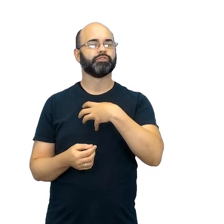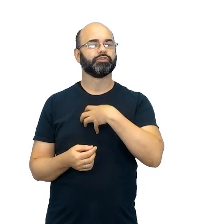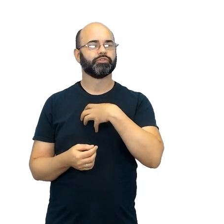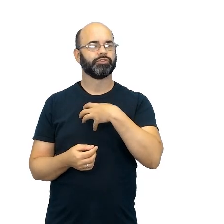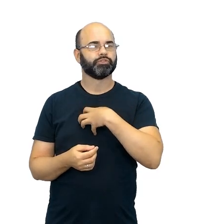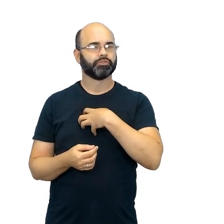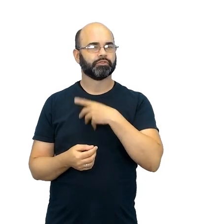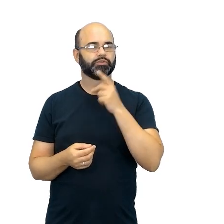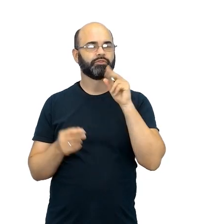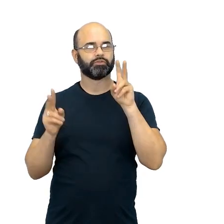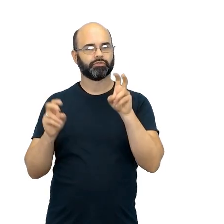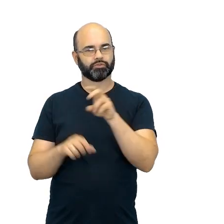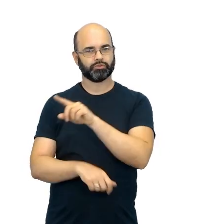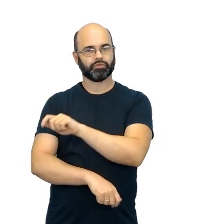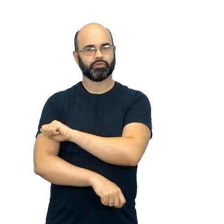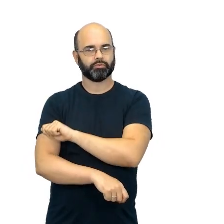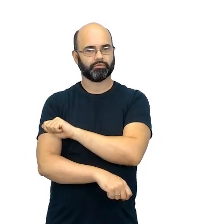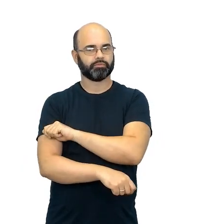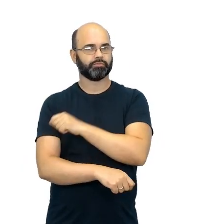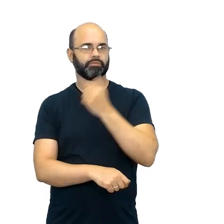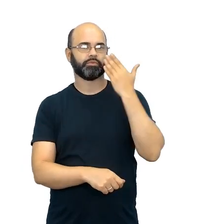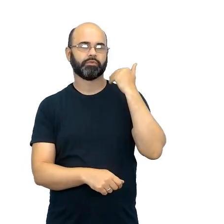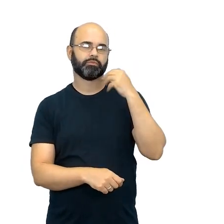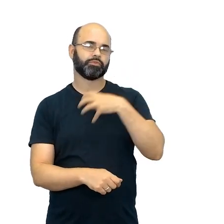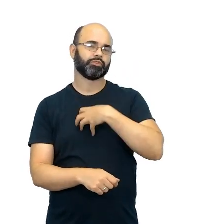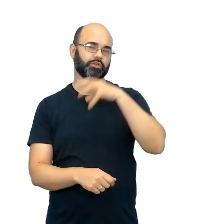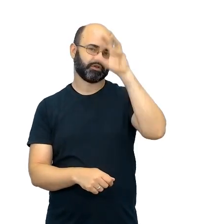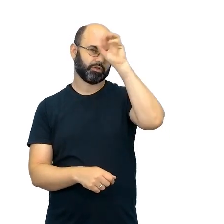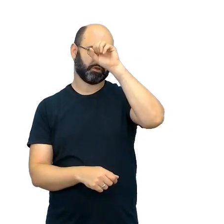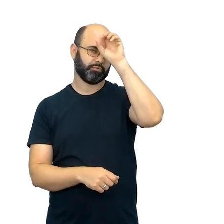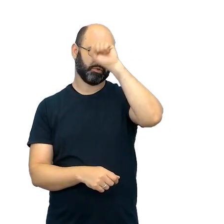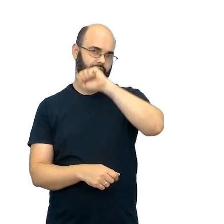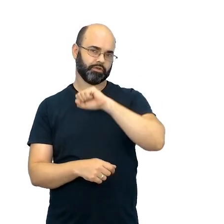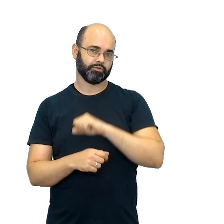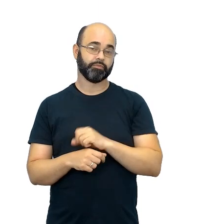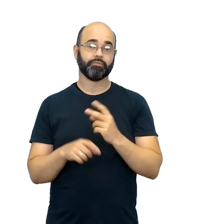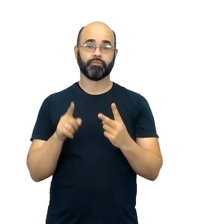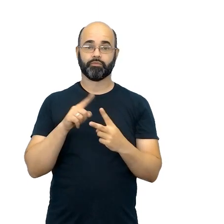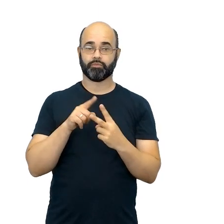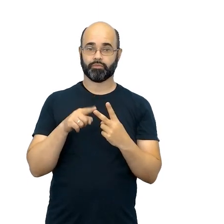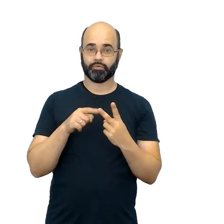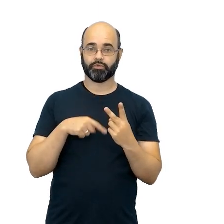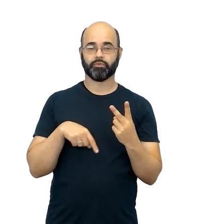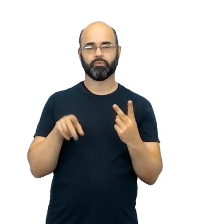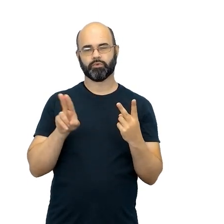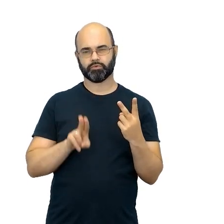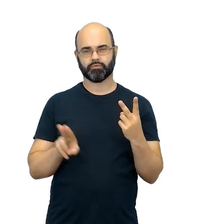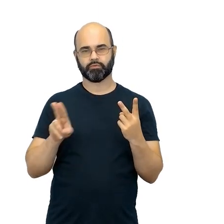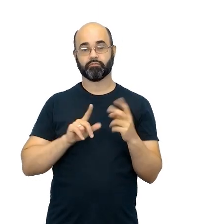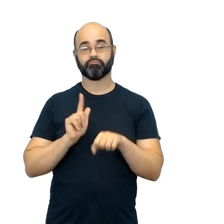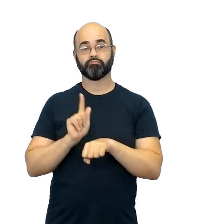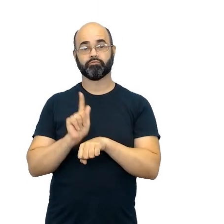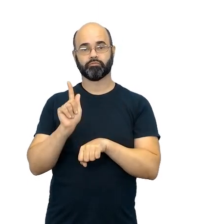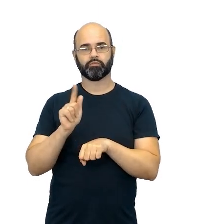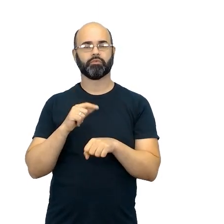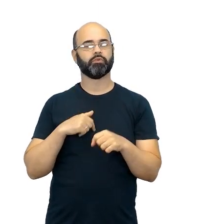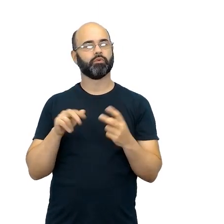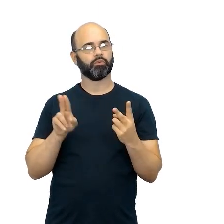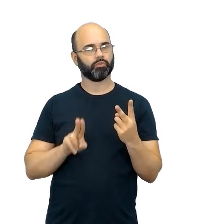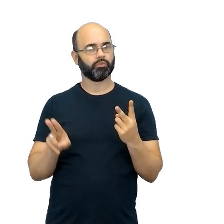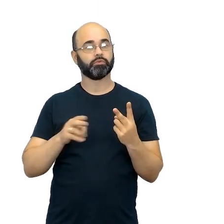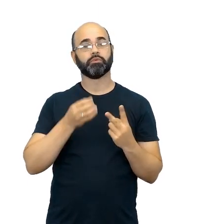Catarina. Então, são 2 referências que eu sempre uso desde a graduação, são bem interessantes, vale a